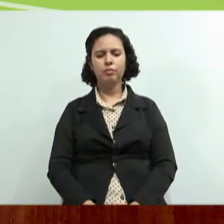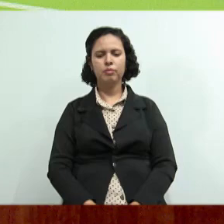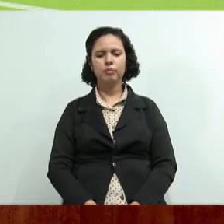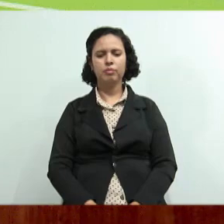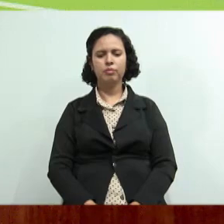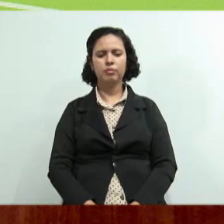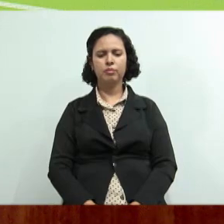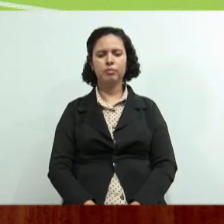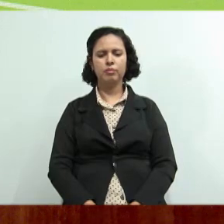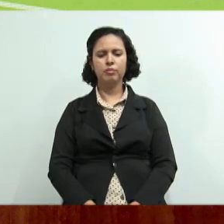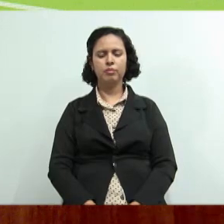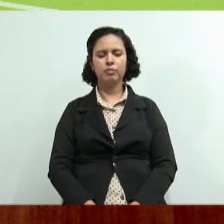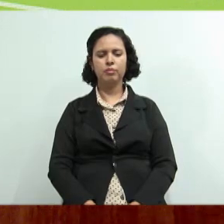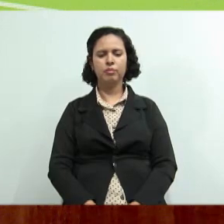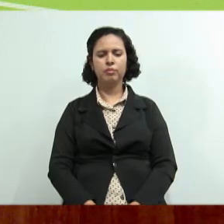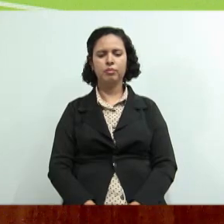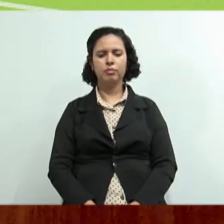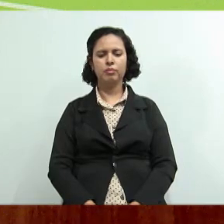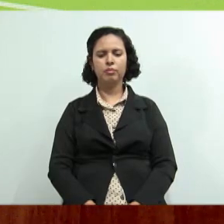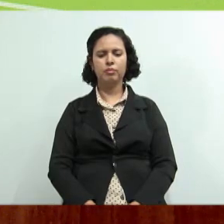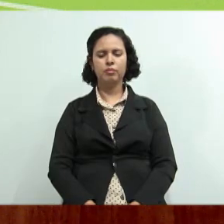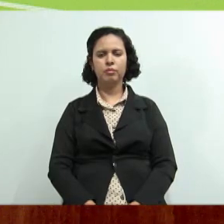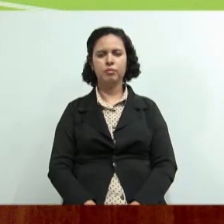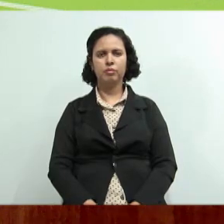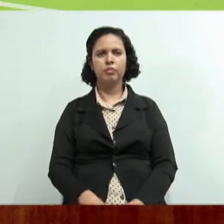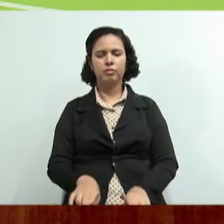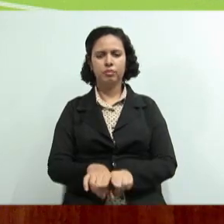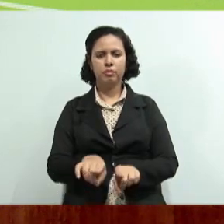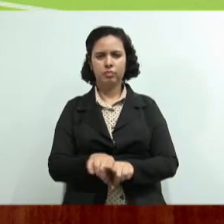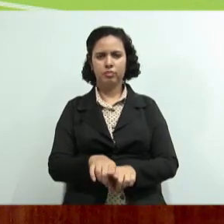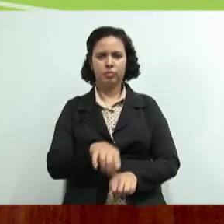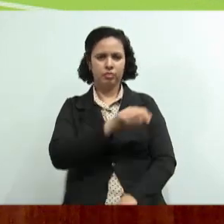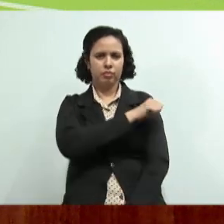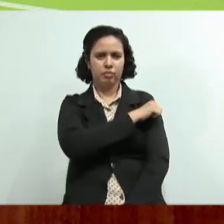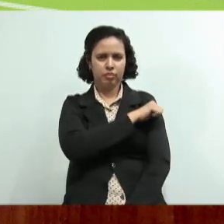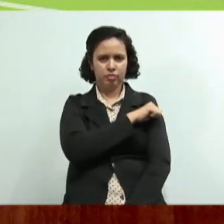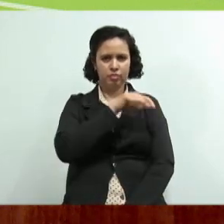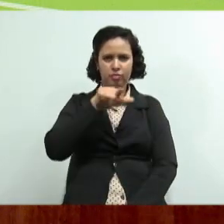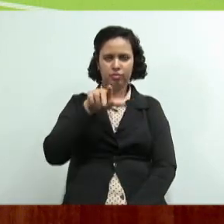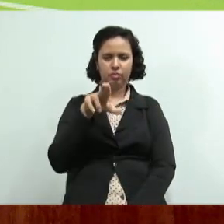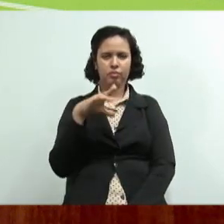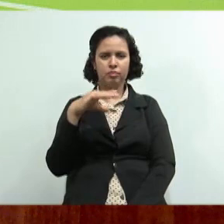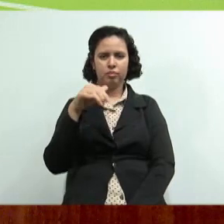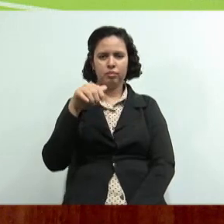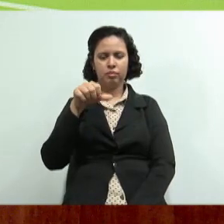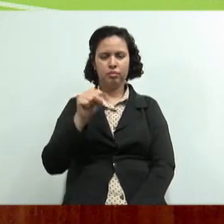E aí nós temos o Lucas da Francisca Martindal